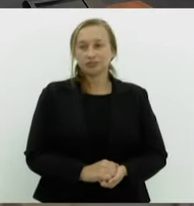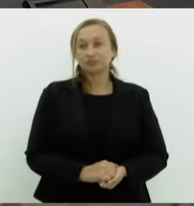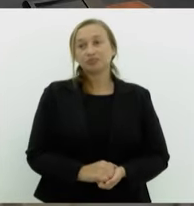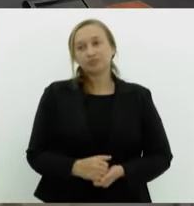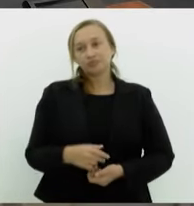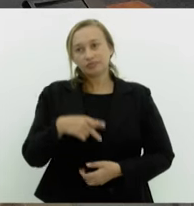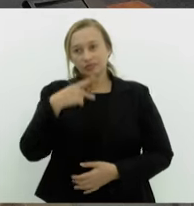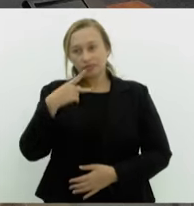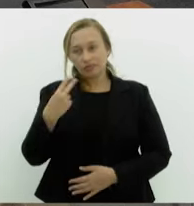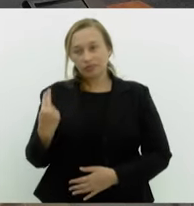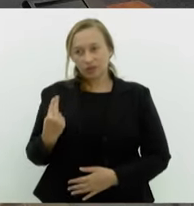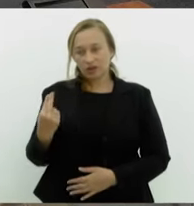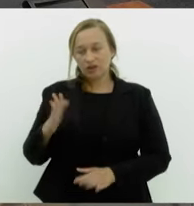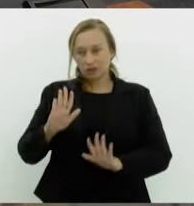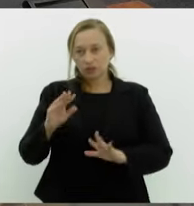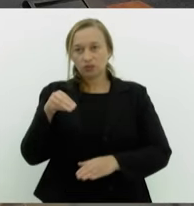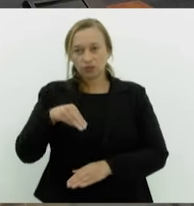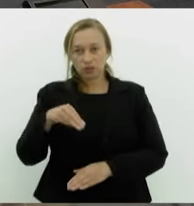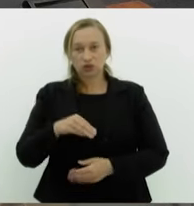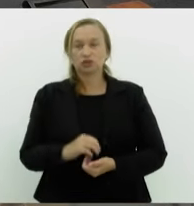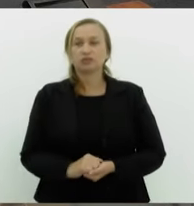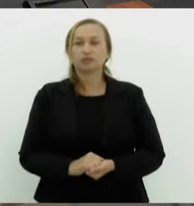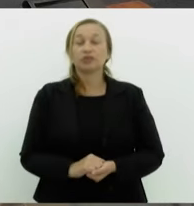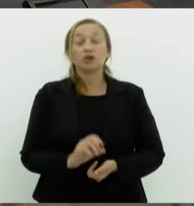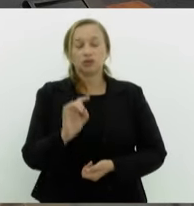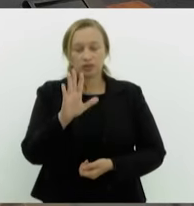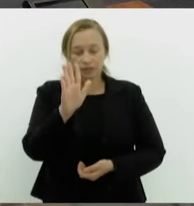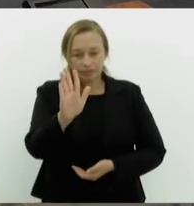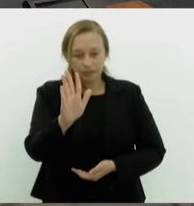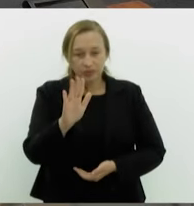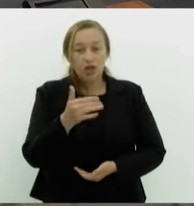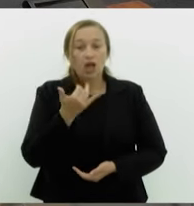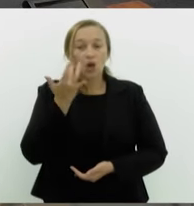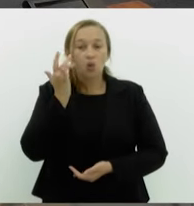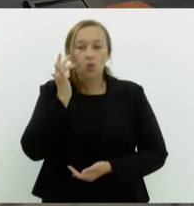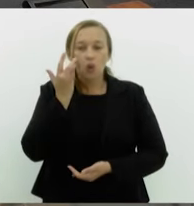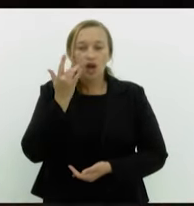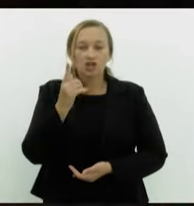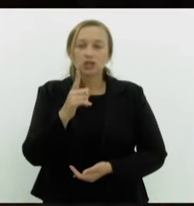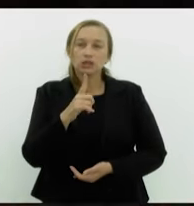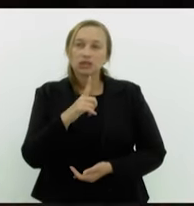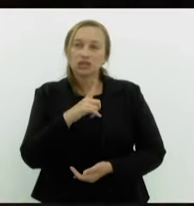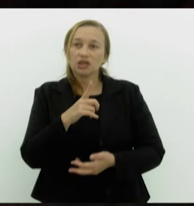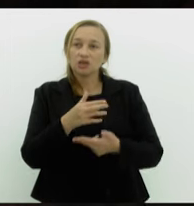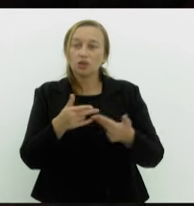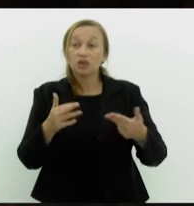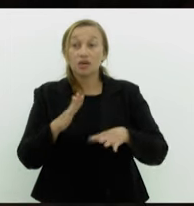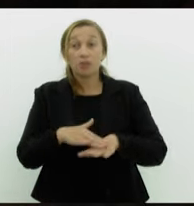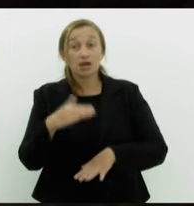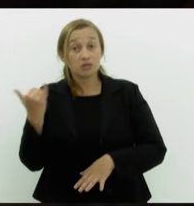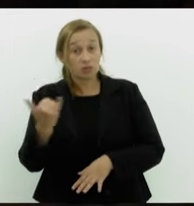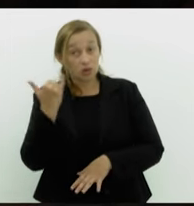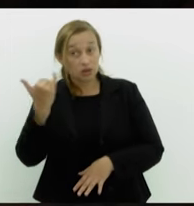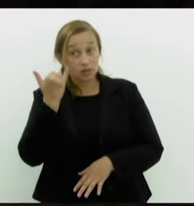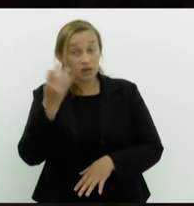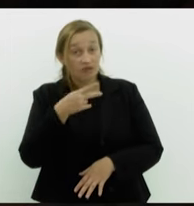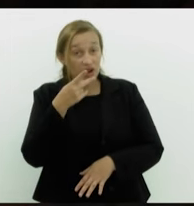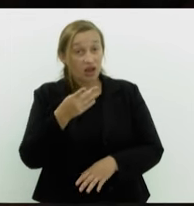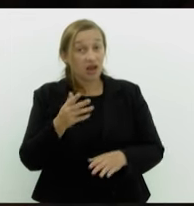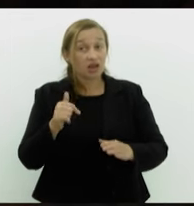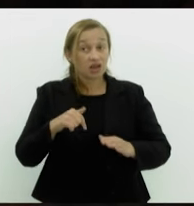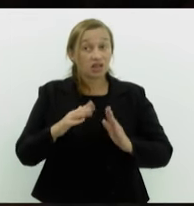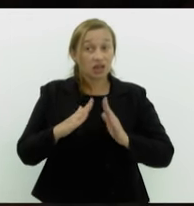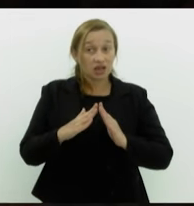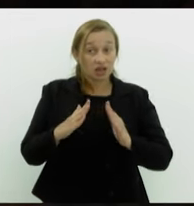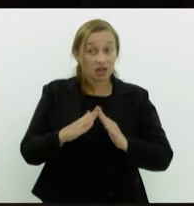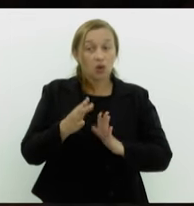citado. Rodrigo, só um minutinho, por gentileza. Olha só. Eu acho que nós temos coisa muito mais importante a tratar aqui na casa. Esse